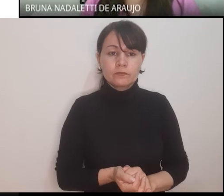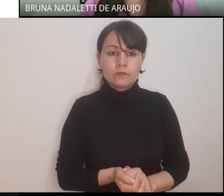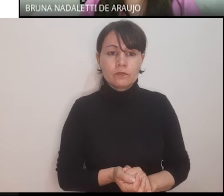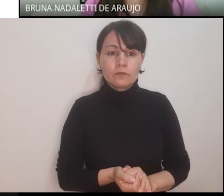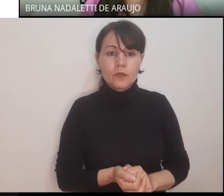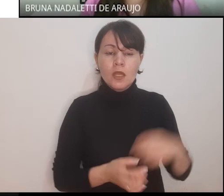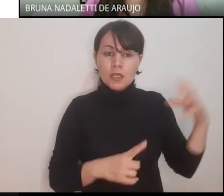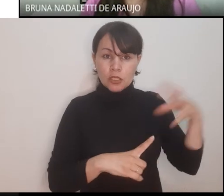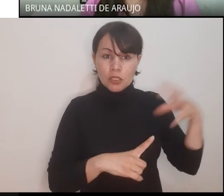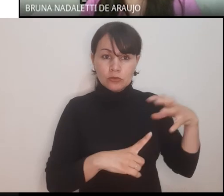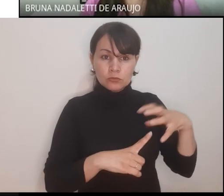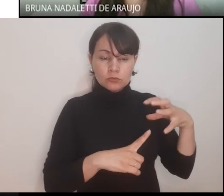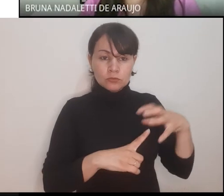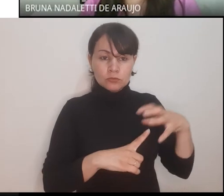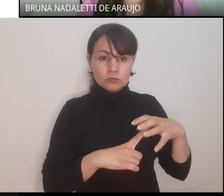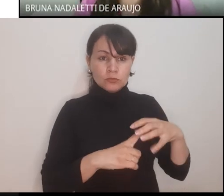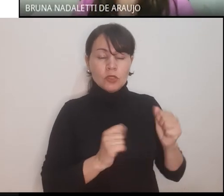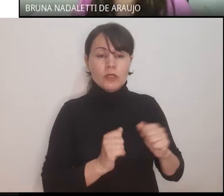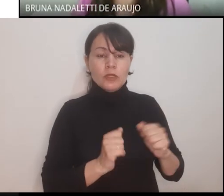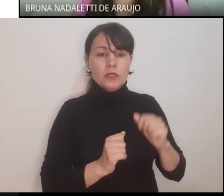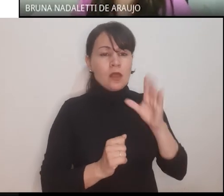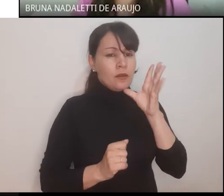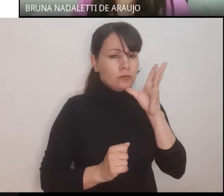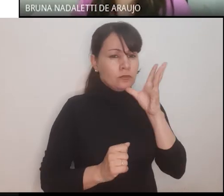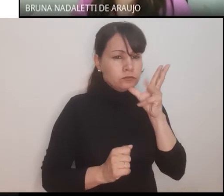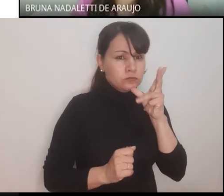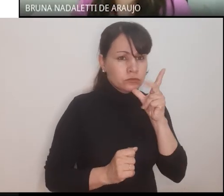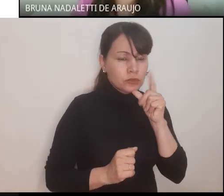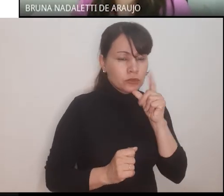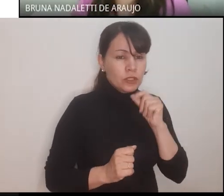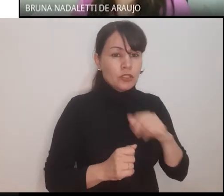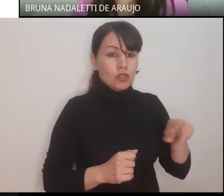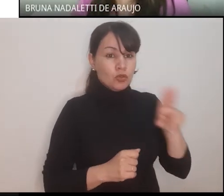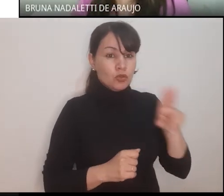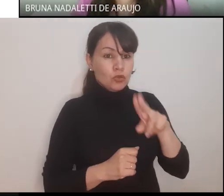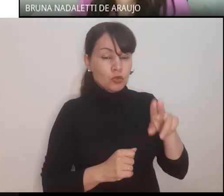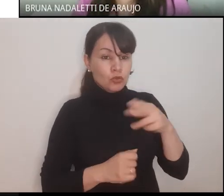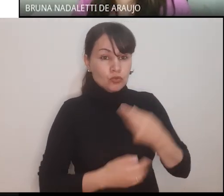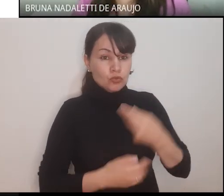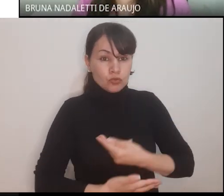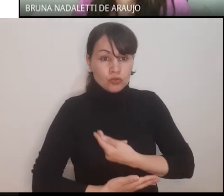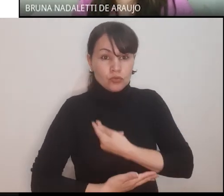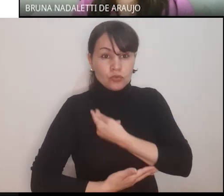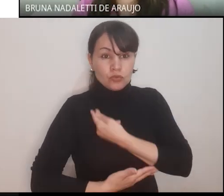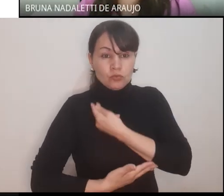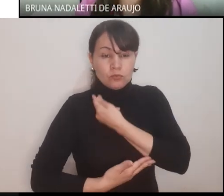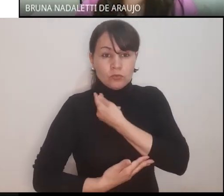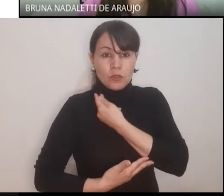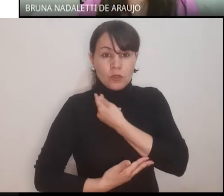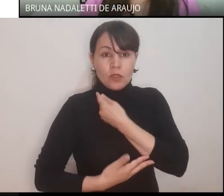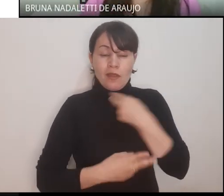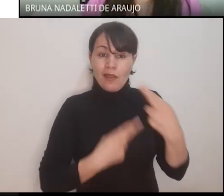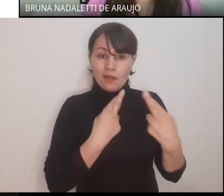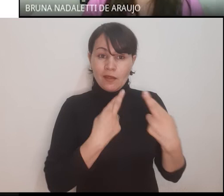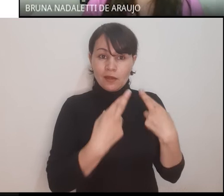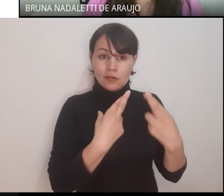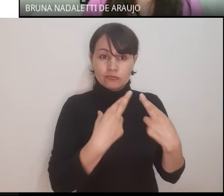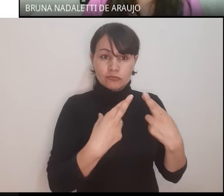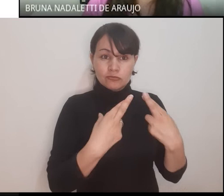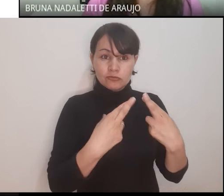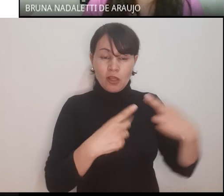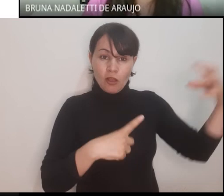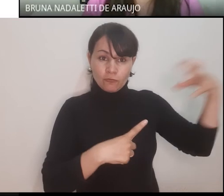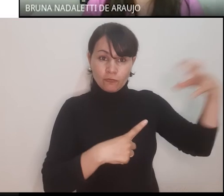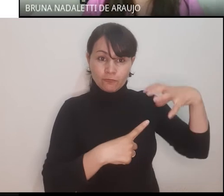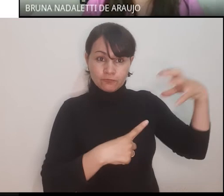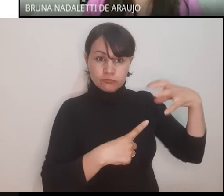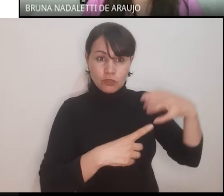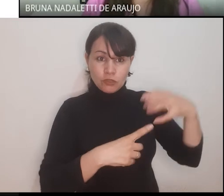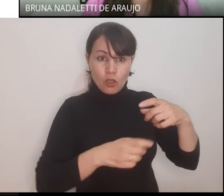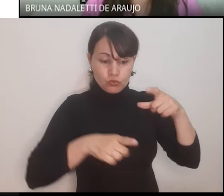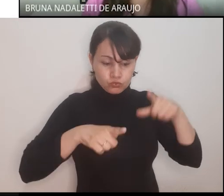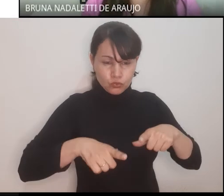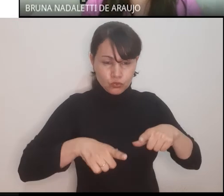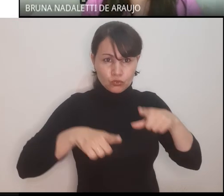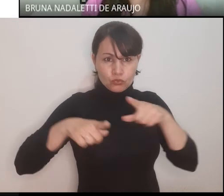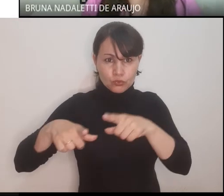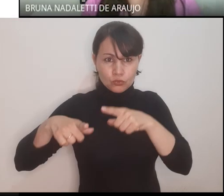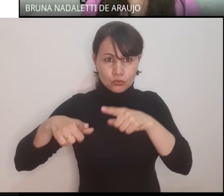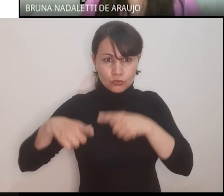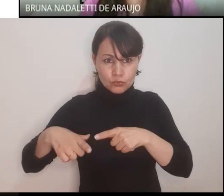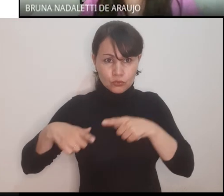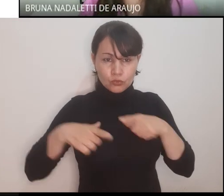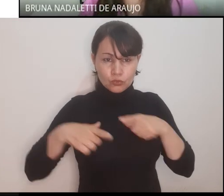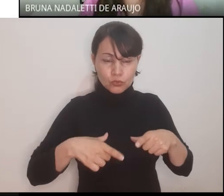complicações tardias, elas decorrem do uso do catéter relacionadas a infecções locais,